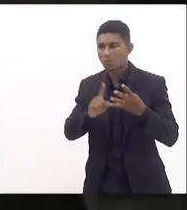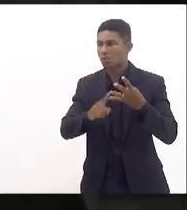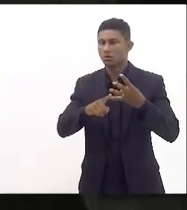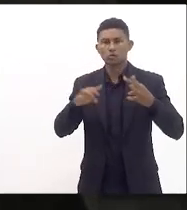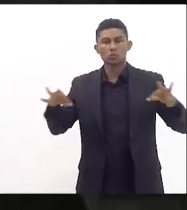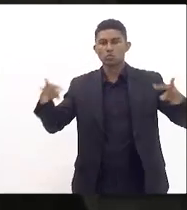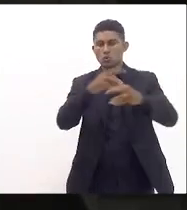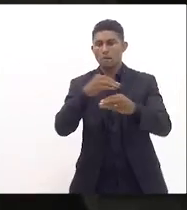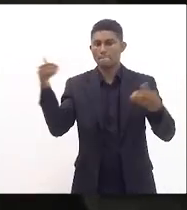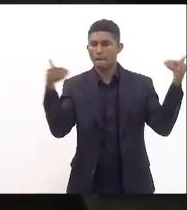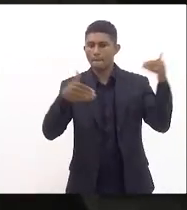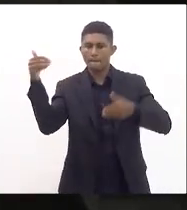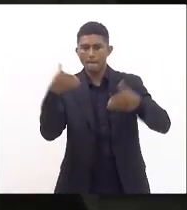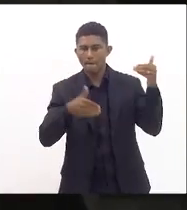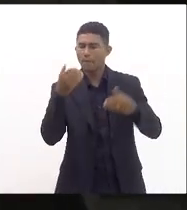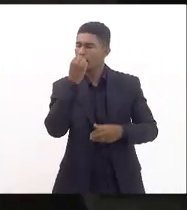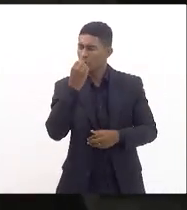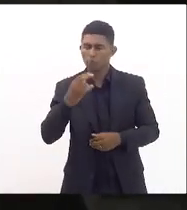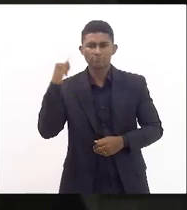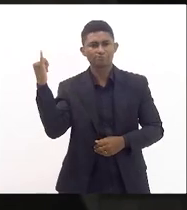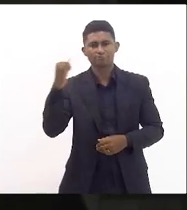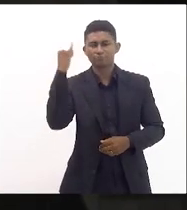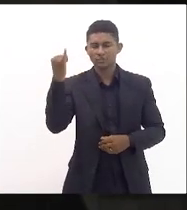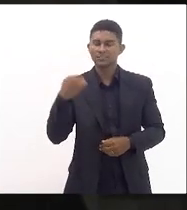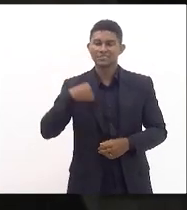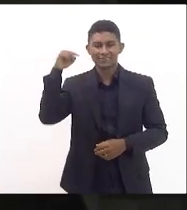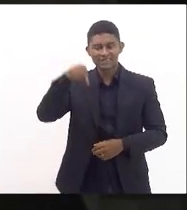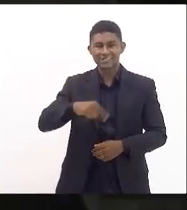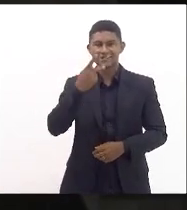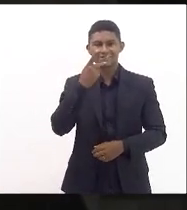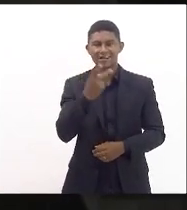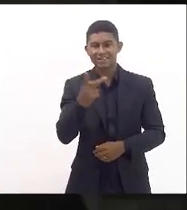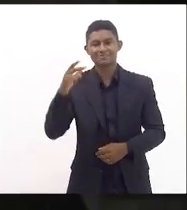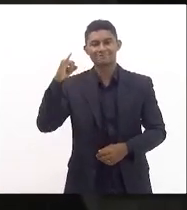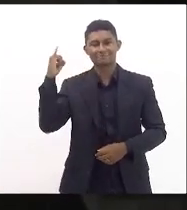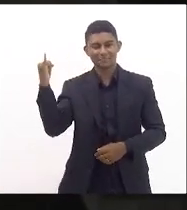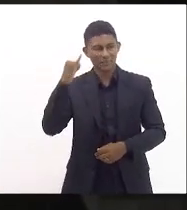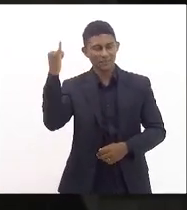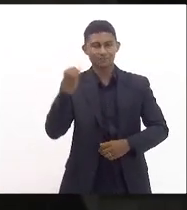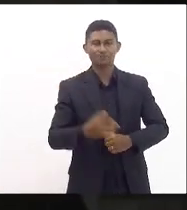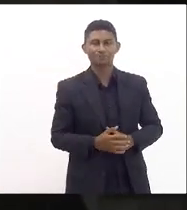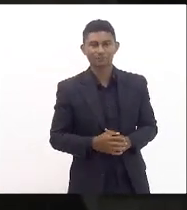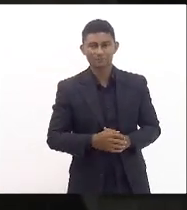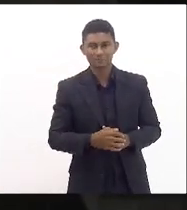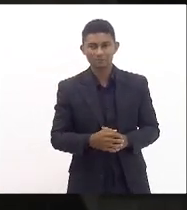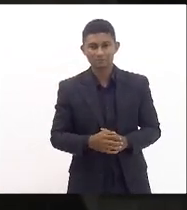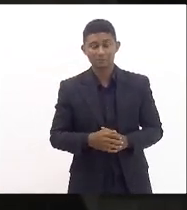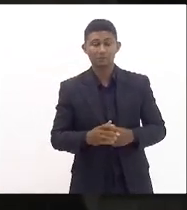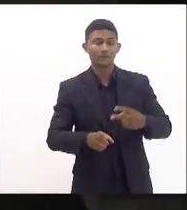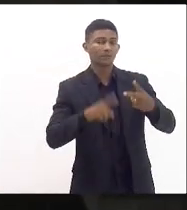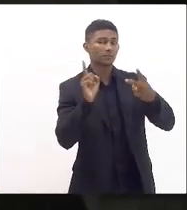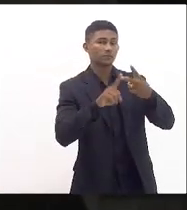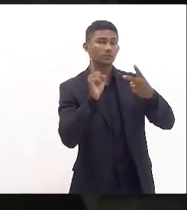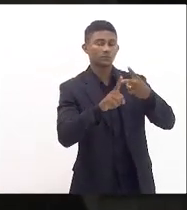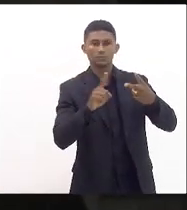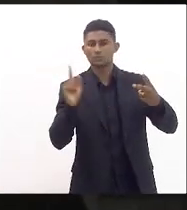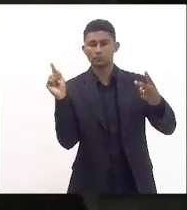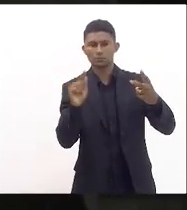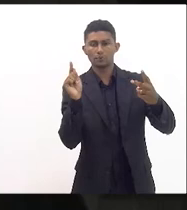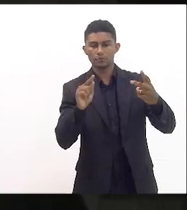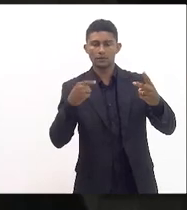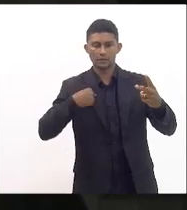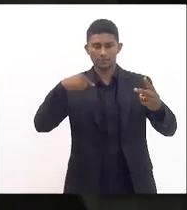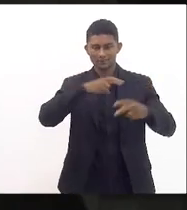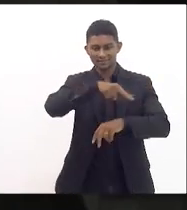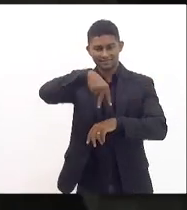estão próximos desse debate. Faço aqui essa menção, porque ela é muito importante. Em segundo lugar, eu queria, nessa minha intervenção